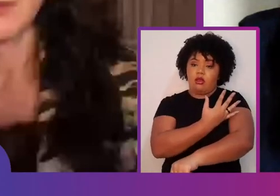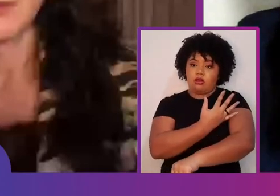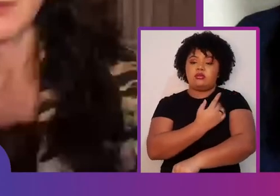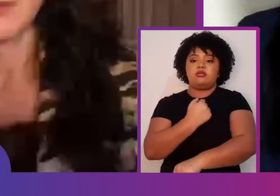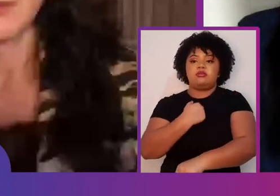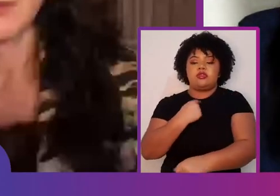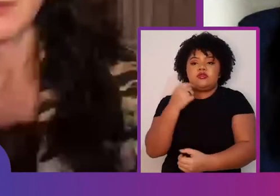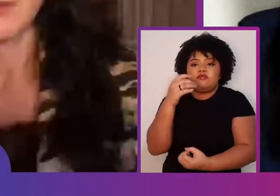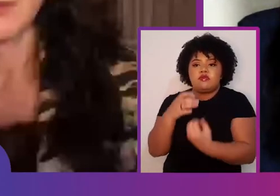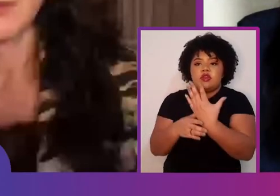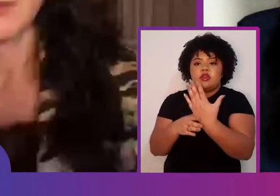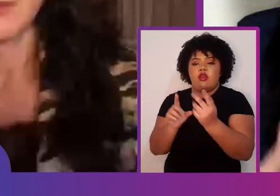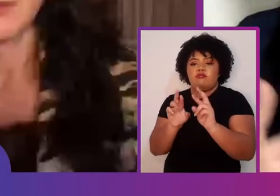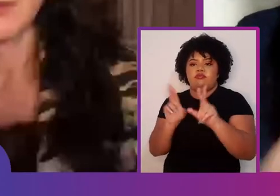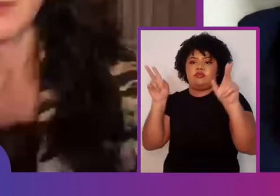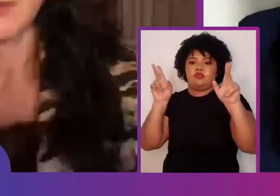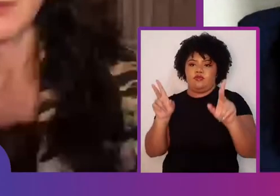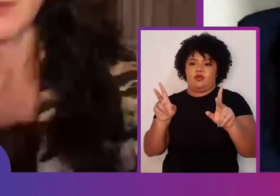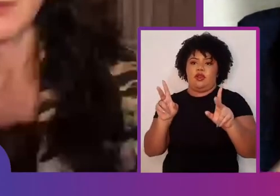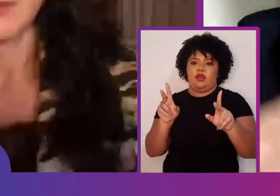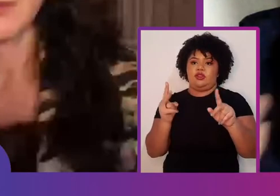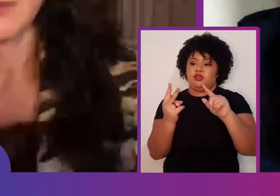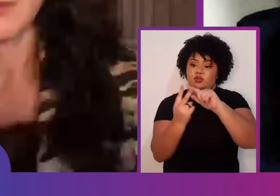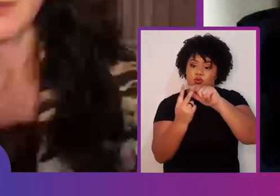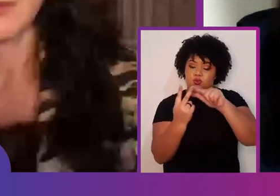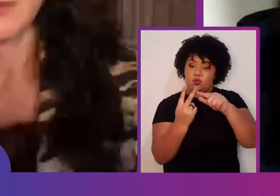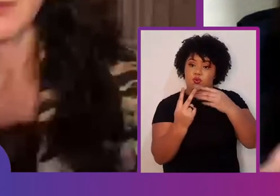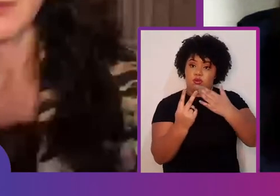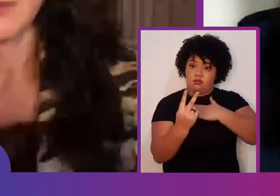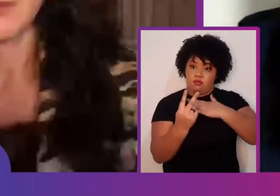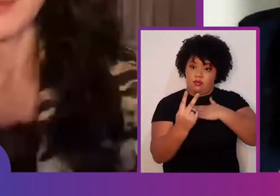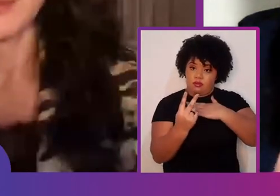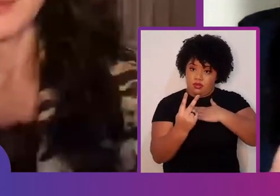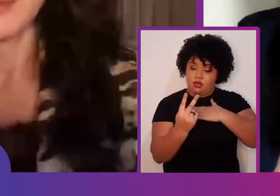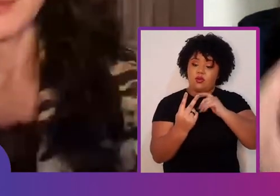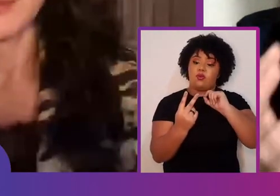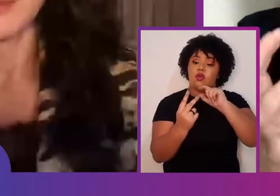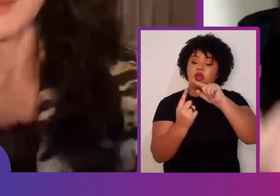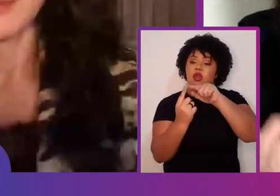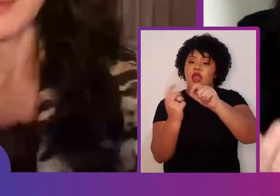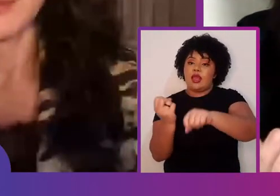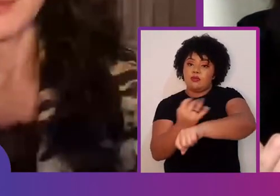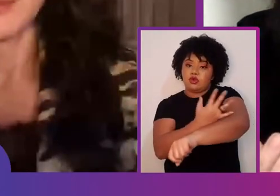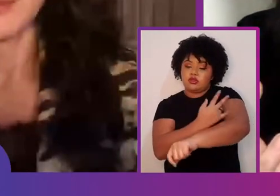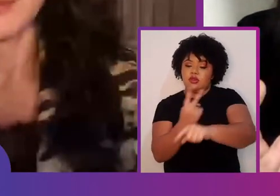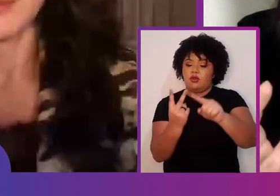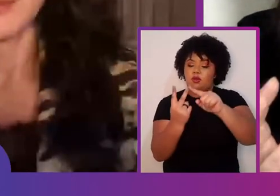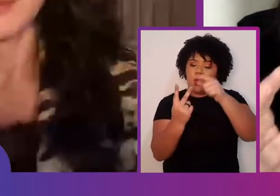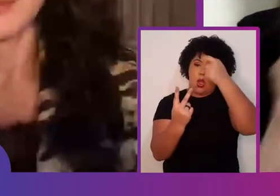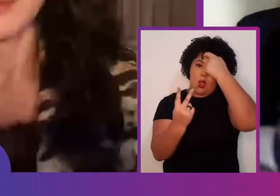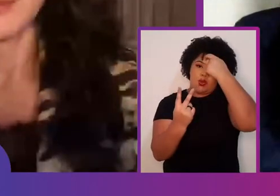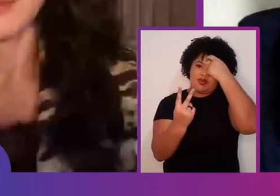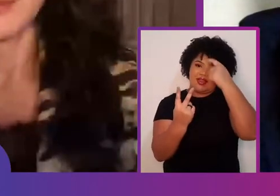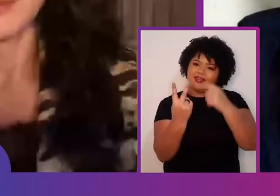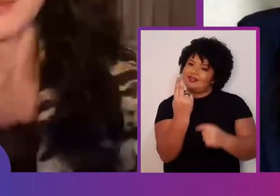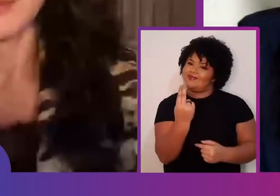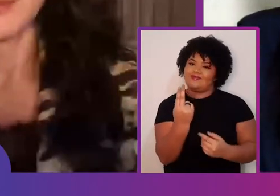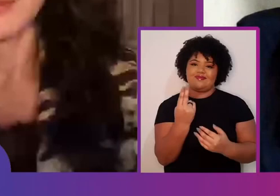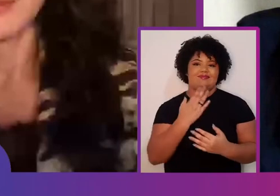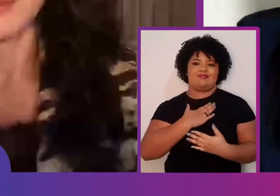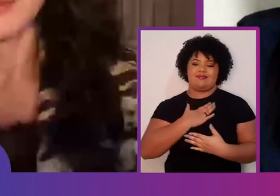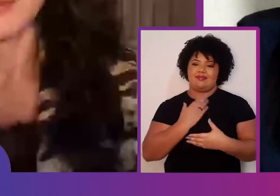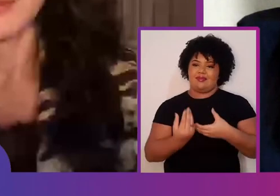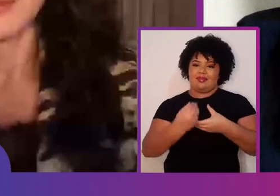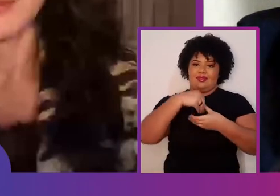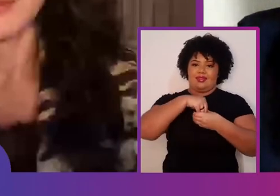antagonismo entre duas coisas que são suas. A emoção é sua, a consciência é sua. Você está querendo me dizer, eu quero que a consciência... a cachapa e